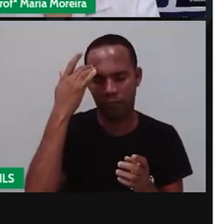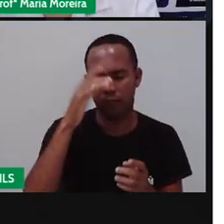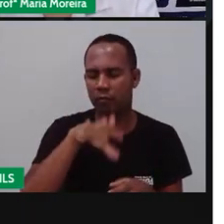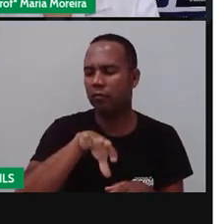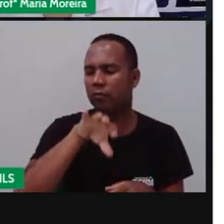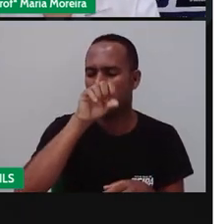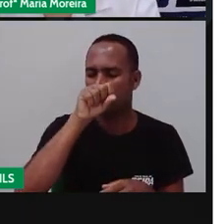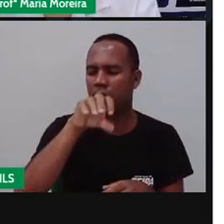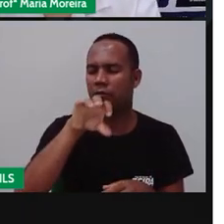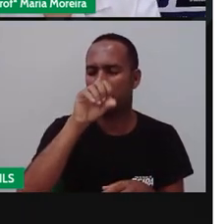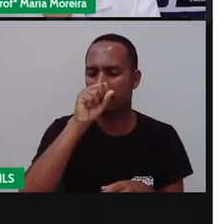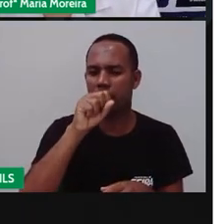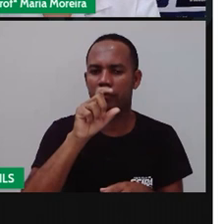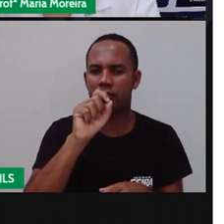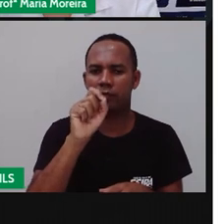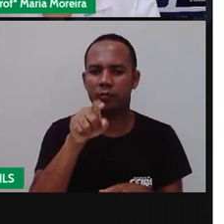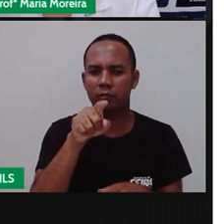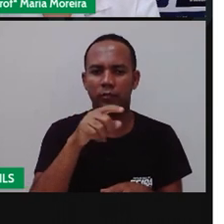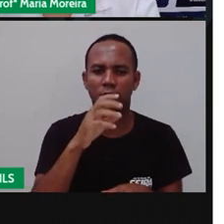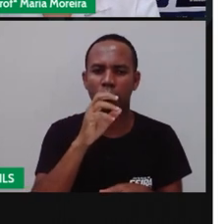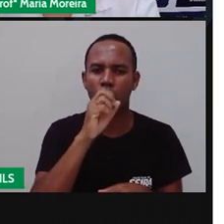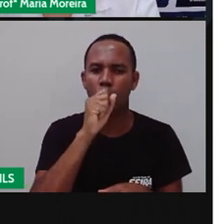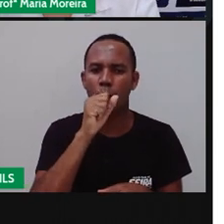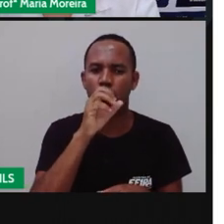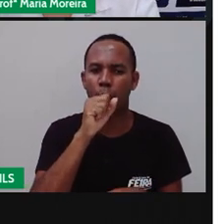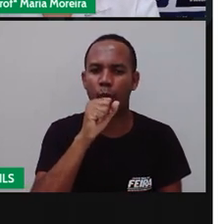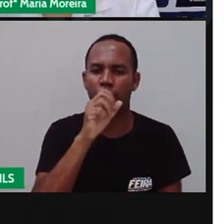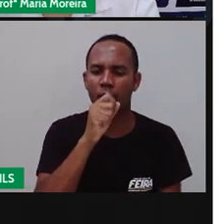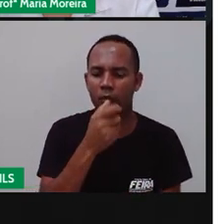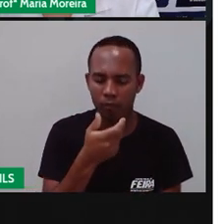cheiro de quê? De uma laranja.